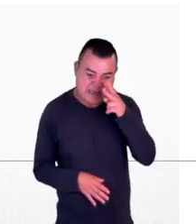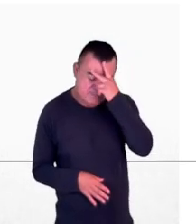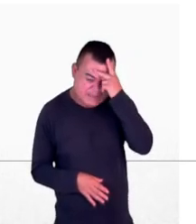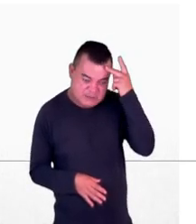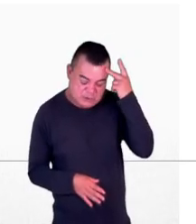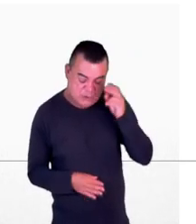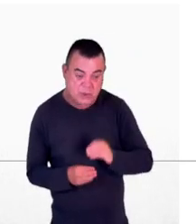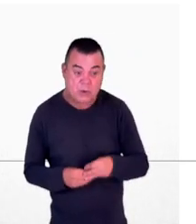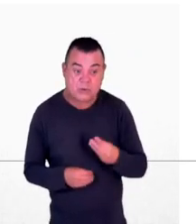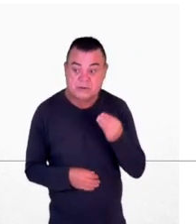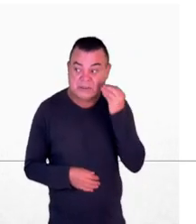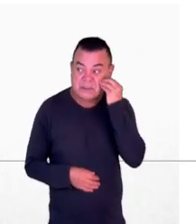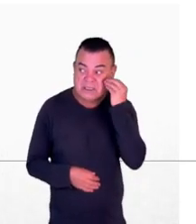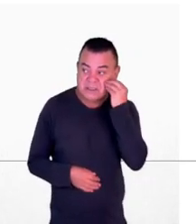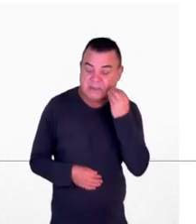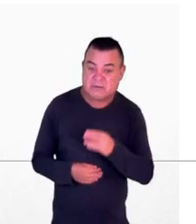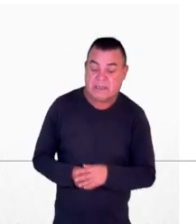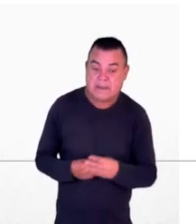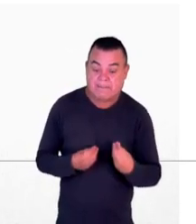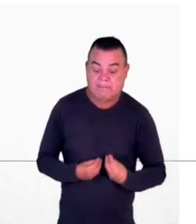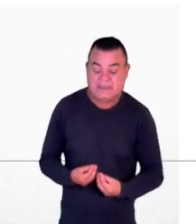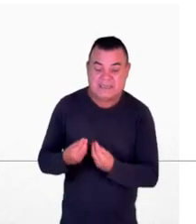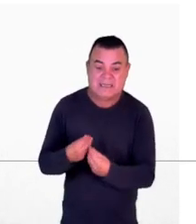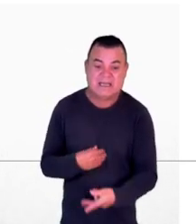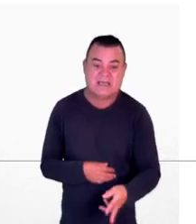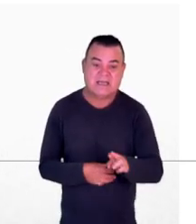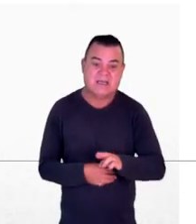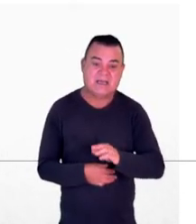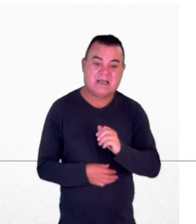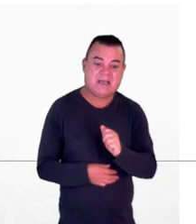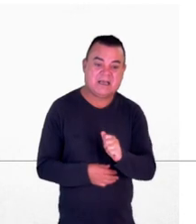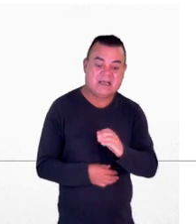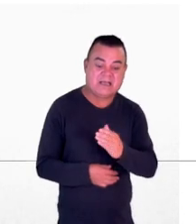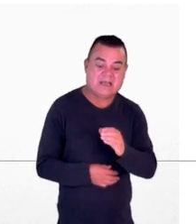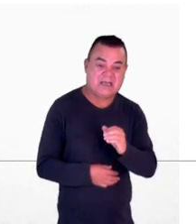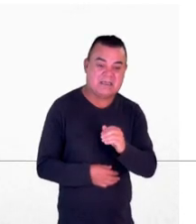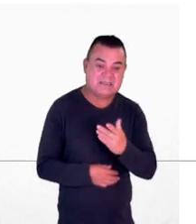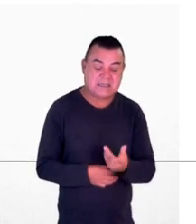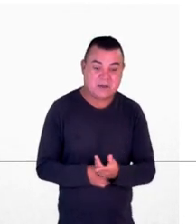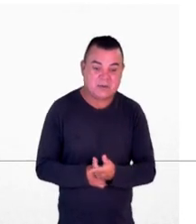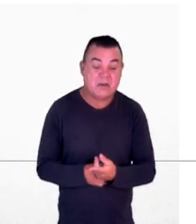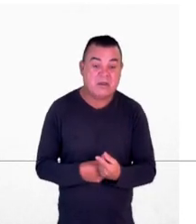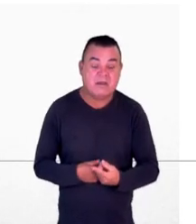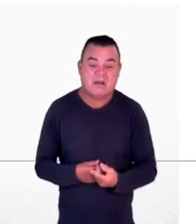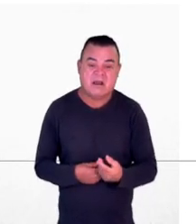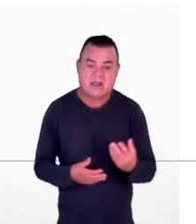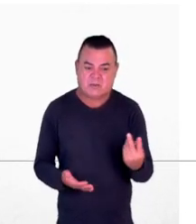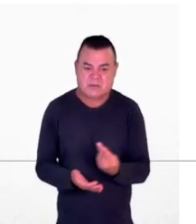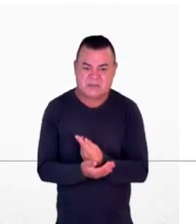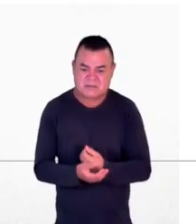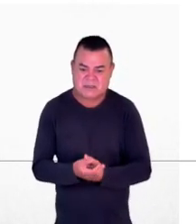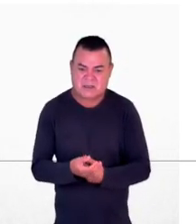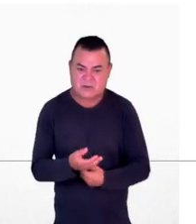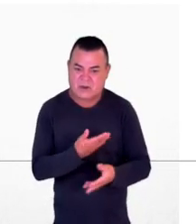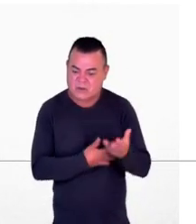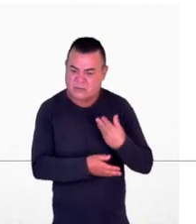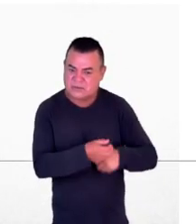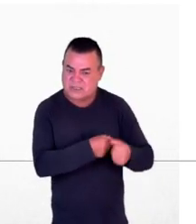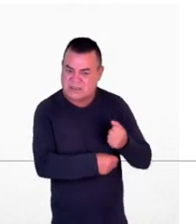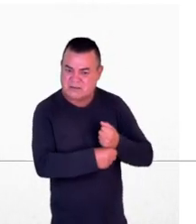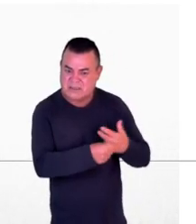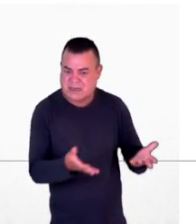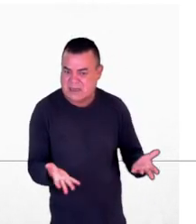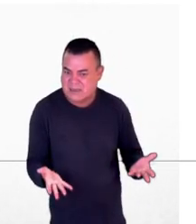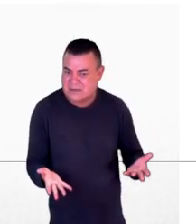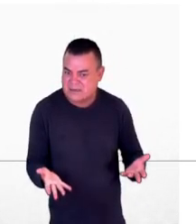de impor uma ração humana que aconteceu alguns anos atrás por um governo brasileiro que acabou não vingando né